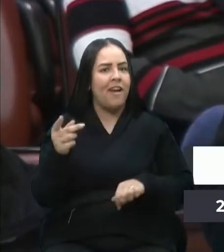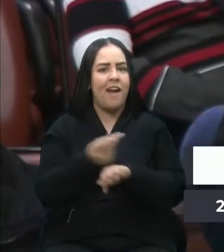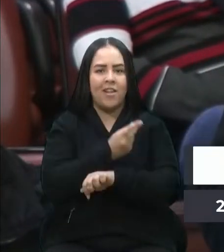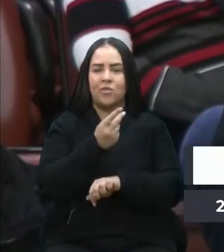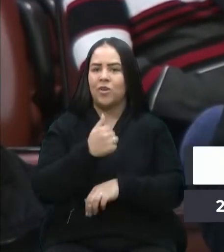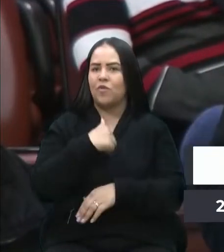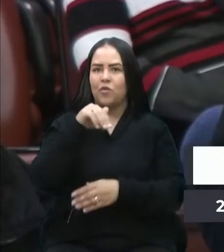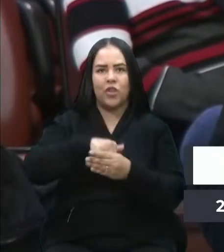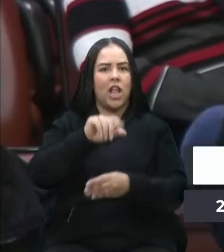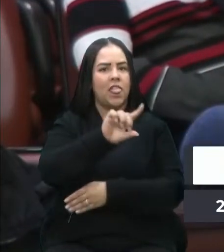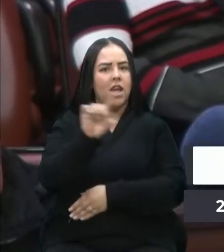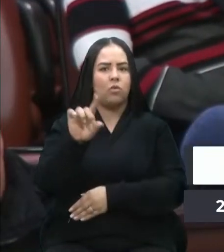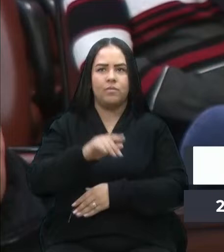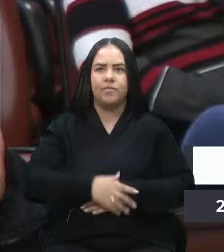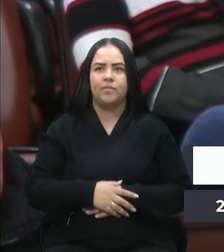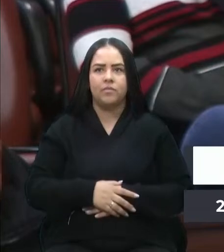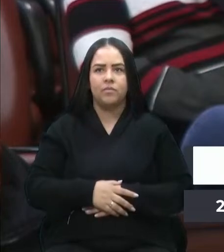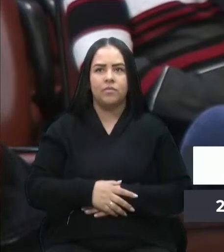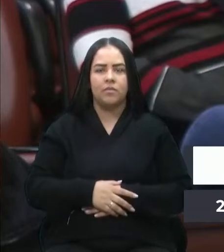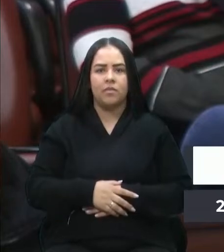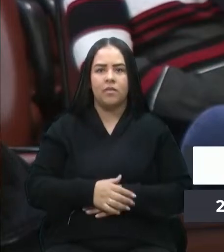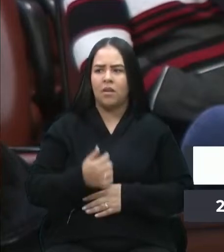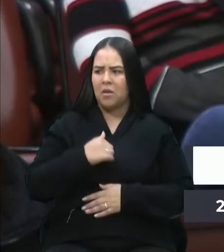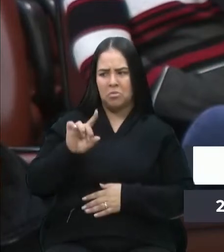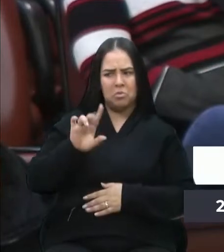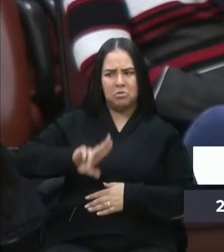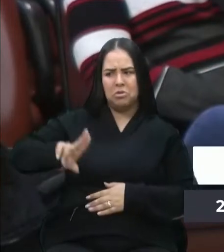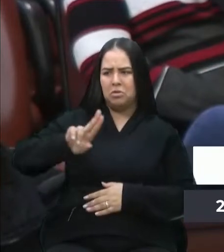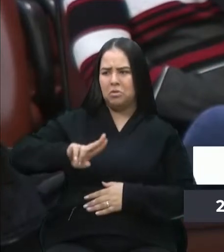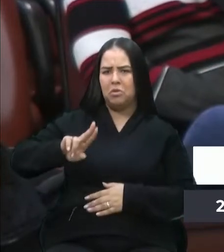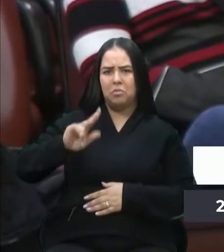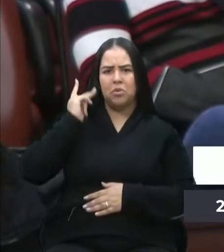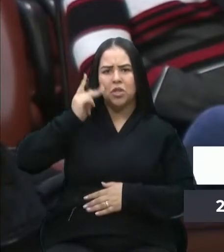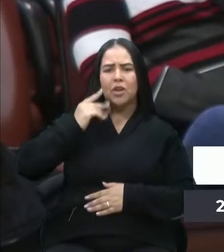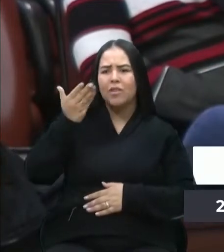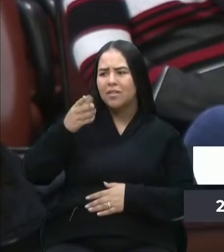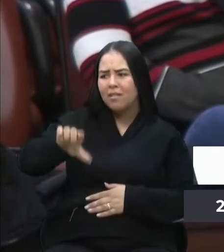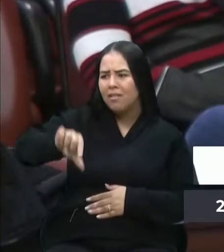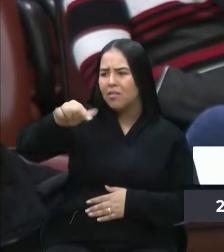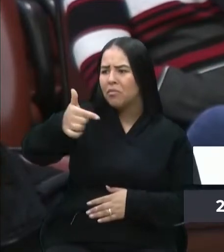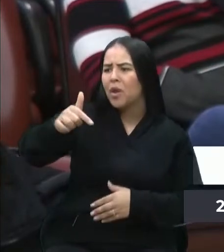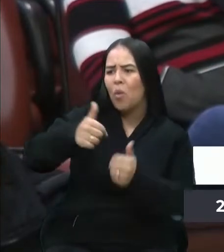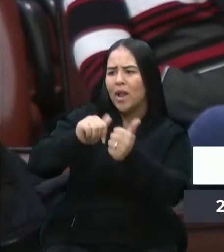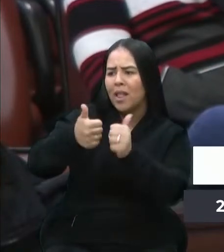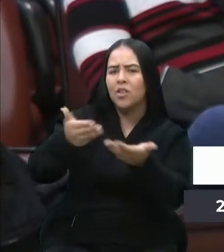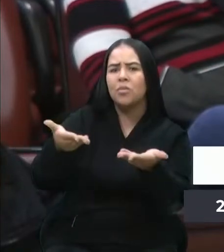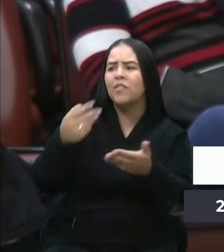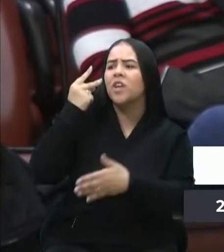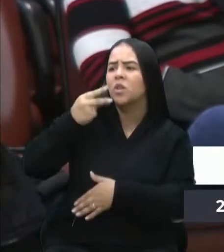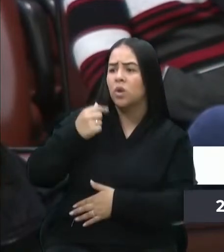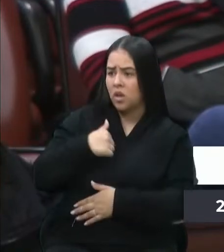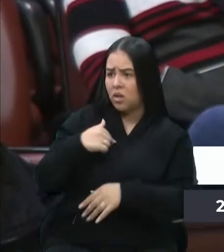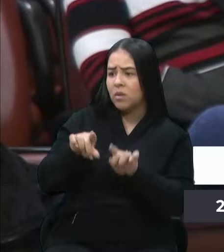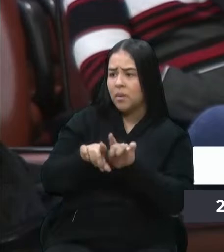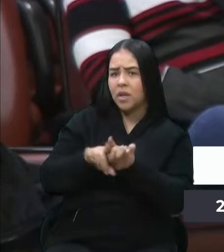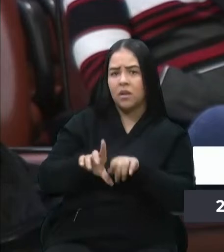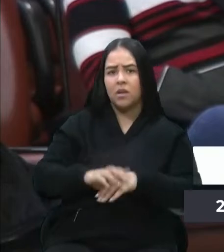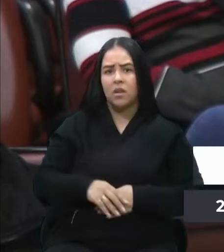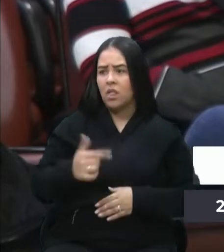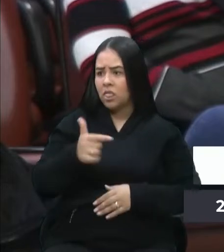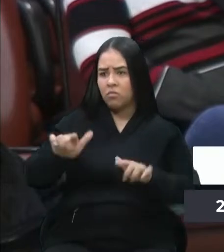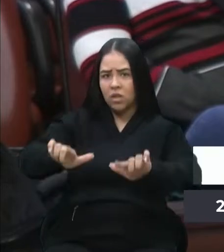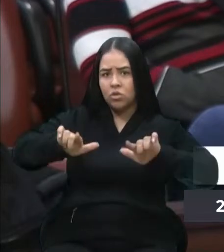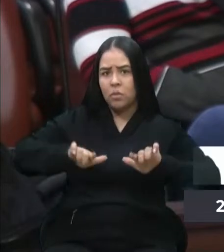não. Eu não estou usando a política, vereador. Vereador, o senhor foi eleito sem qualificação para ser vereador. Eu fui eleito, não existe um